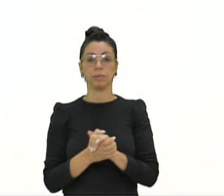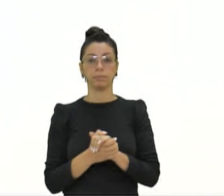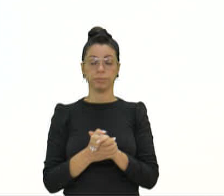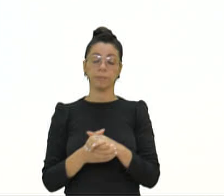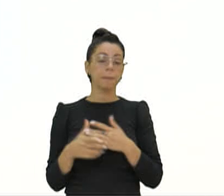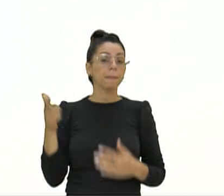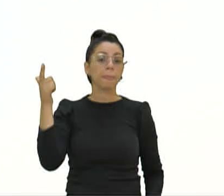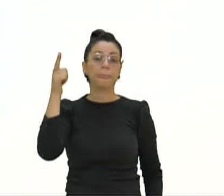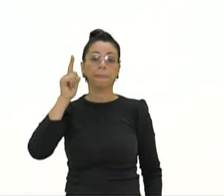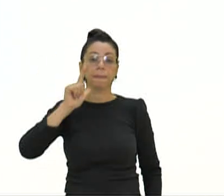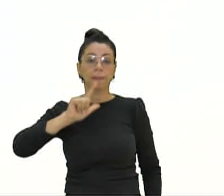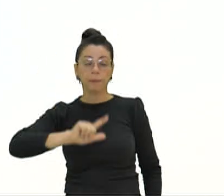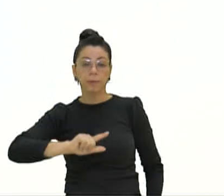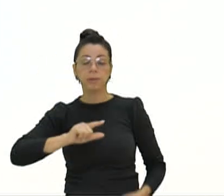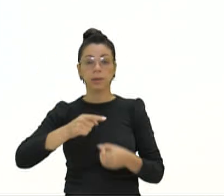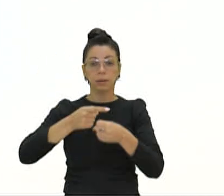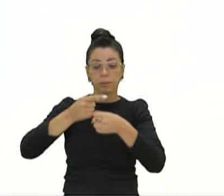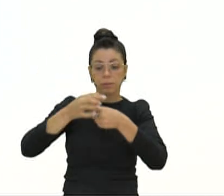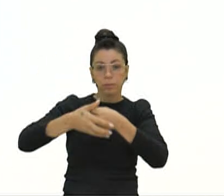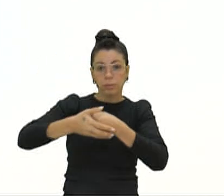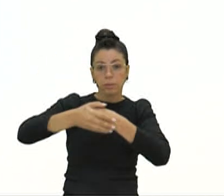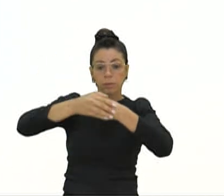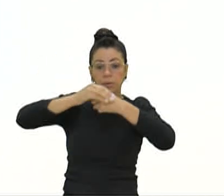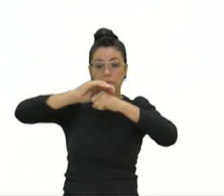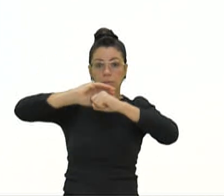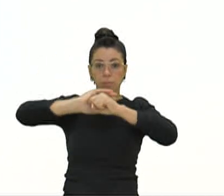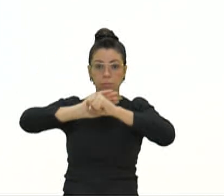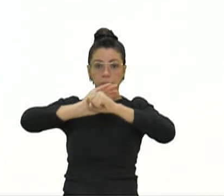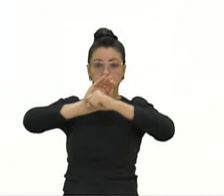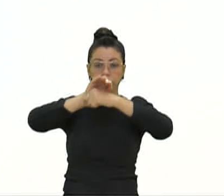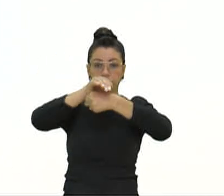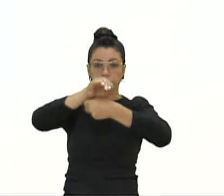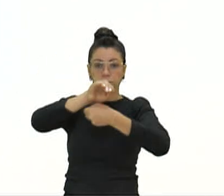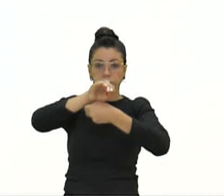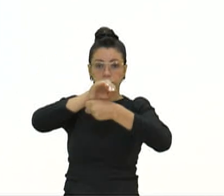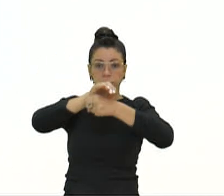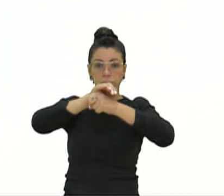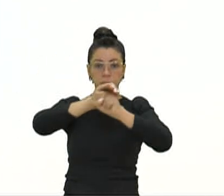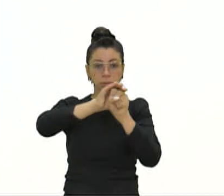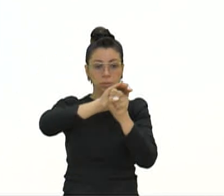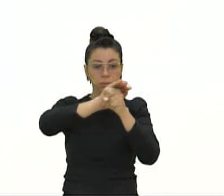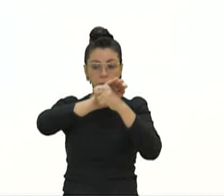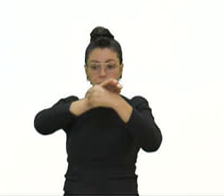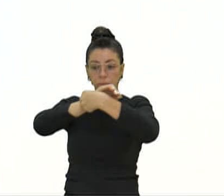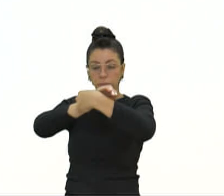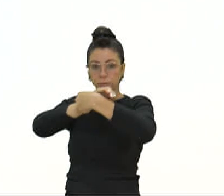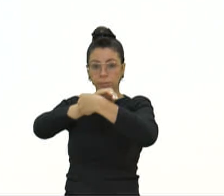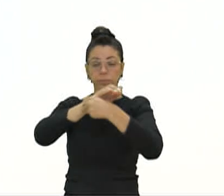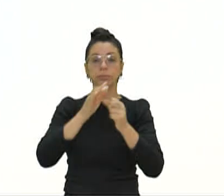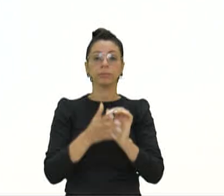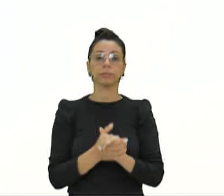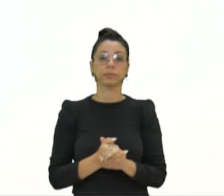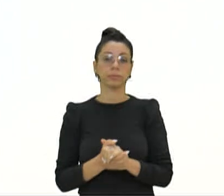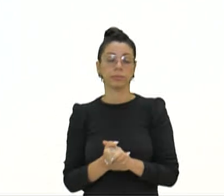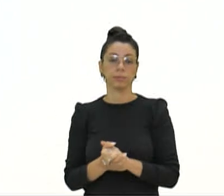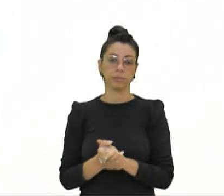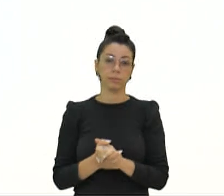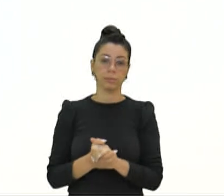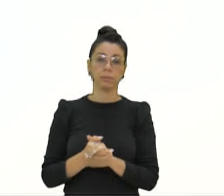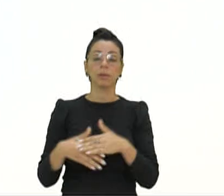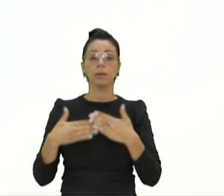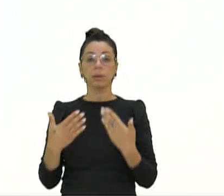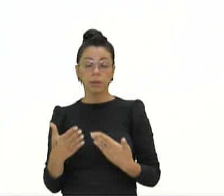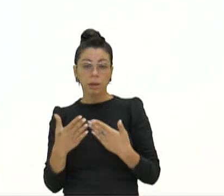Você consegue girar os seus olhos em direção a um objeto. A esclera, então, ela é opaca e